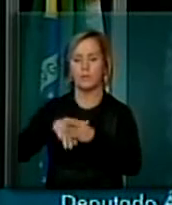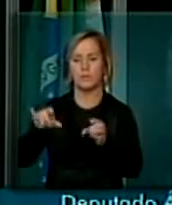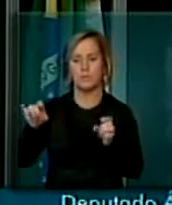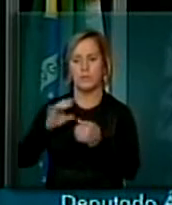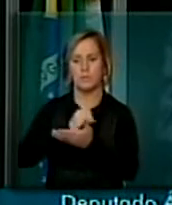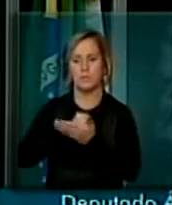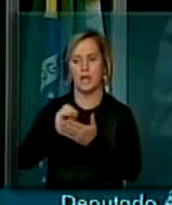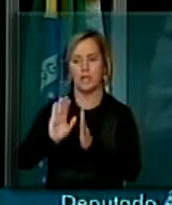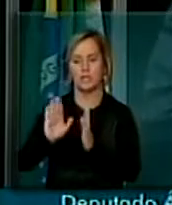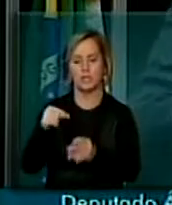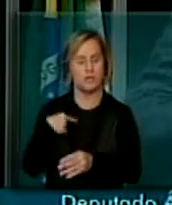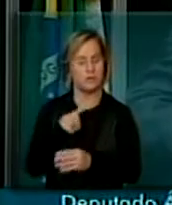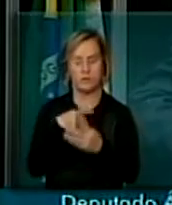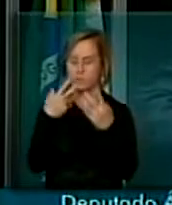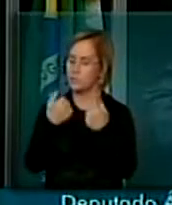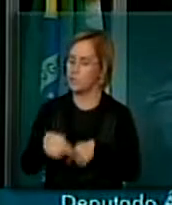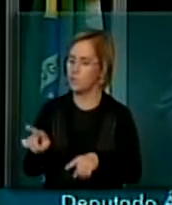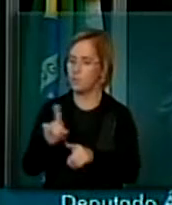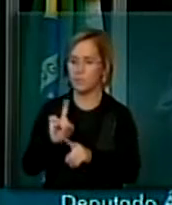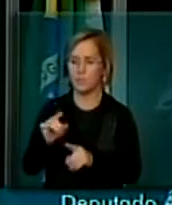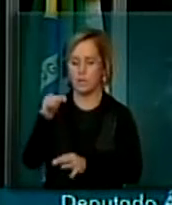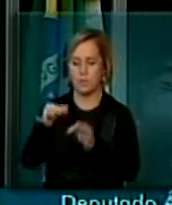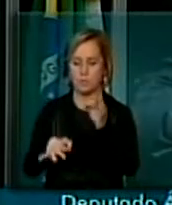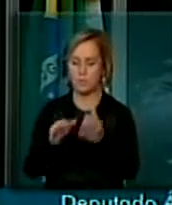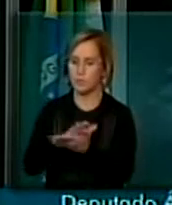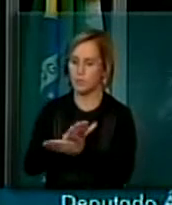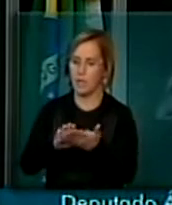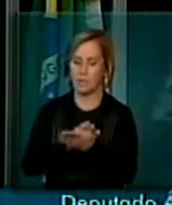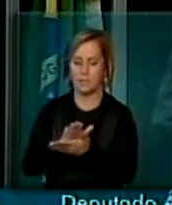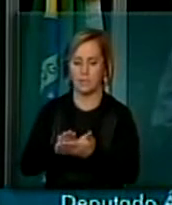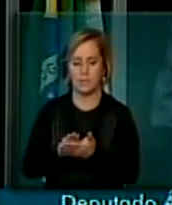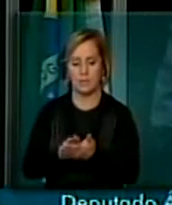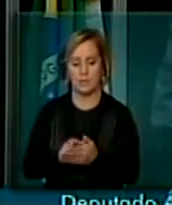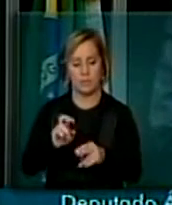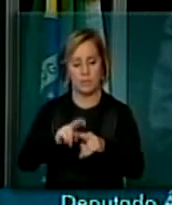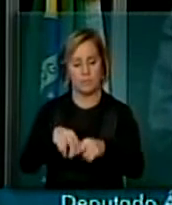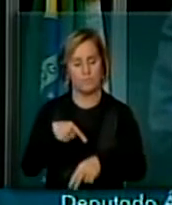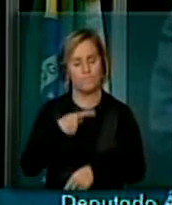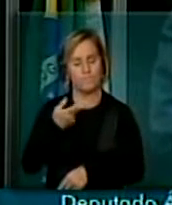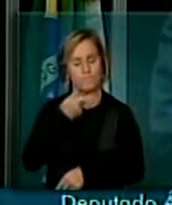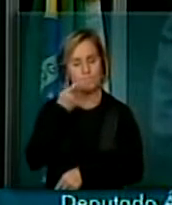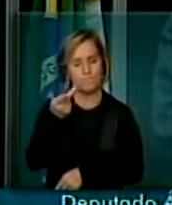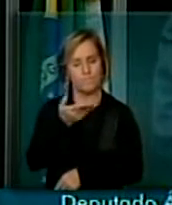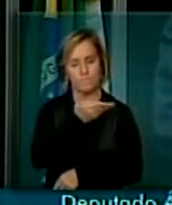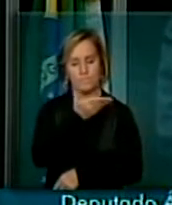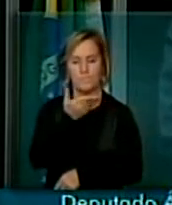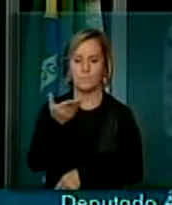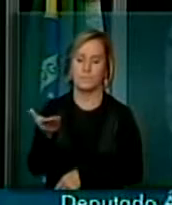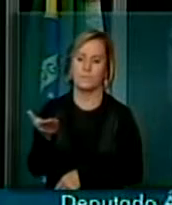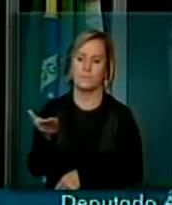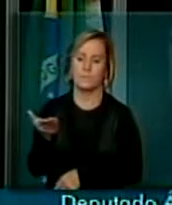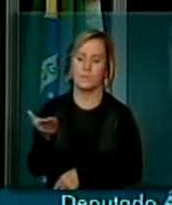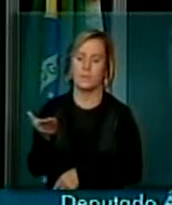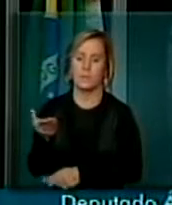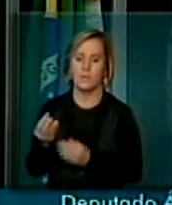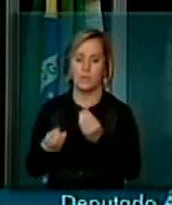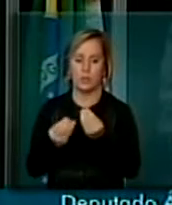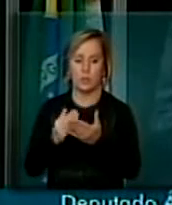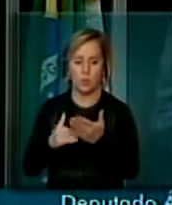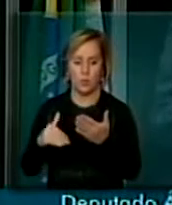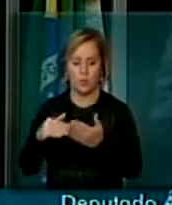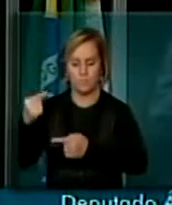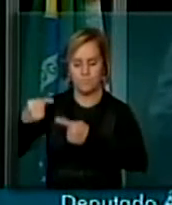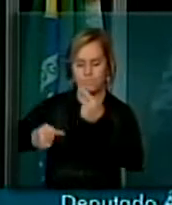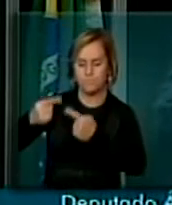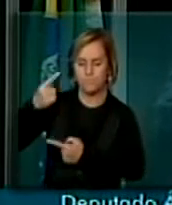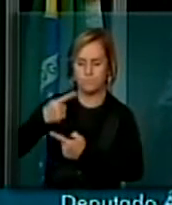todos nós, é intolerável, é injustificável. De forma, senhor presidente, que eu quero dizer que, apesar de toda essa